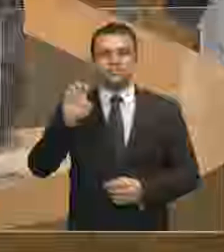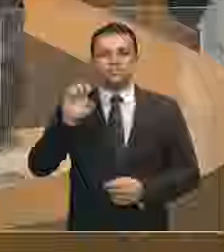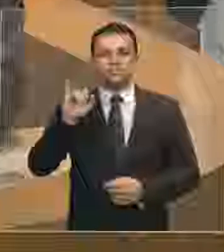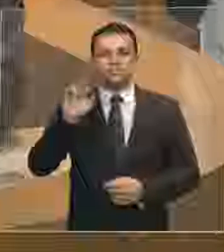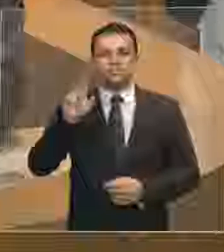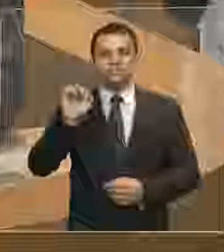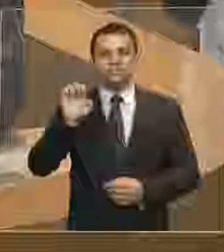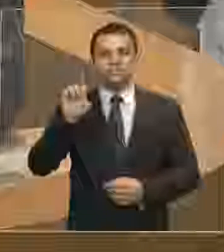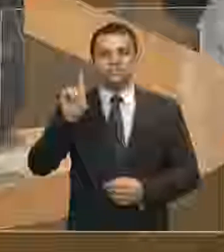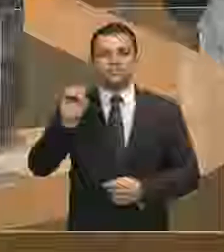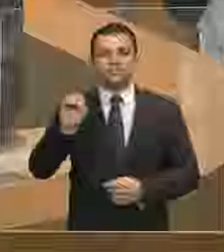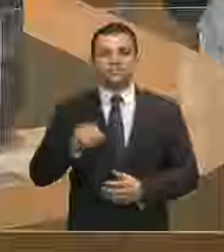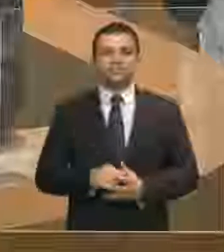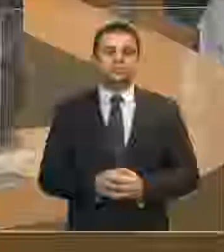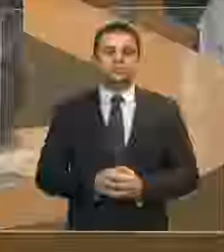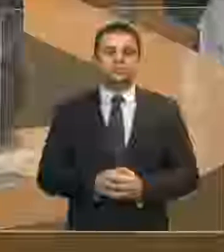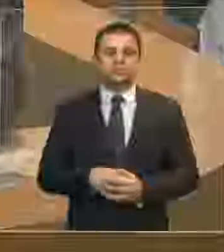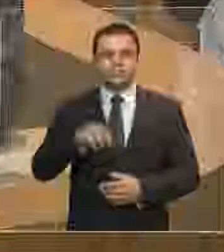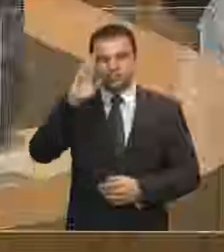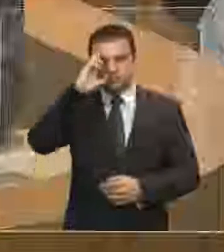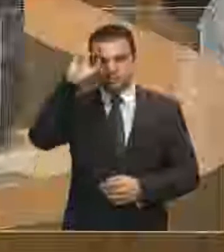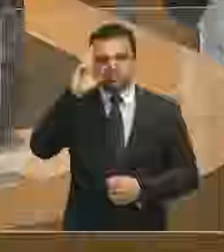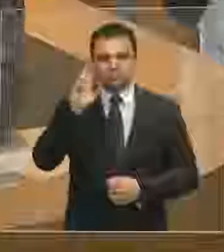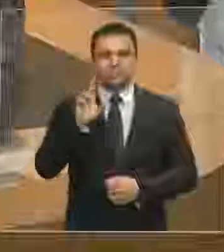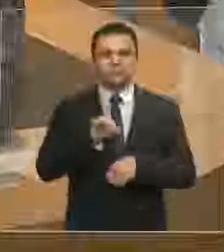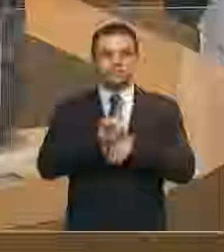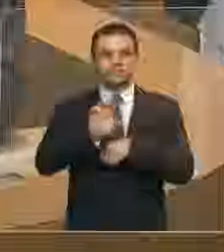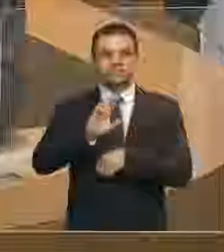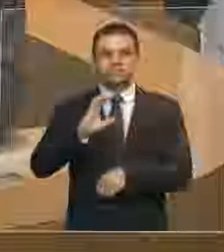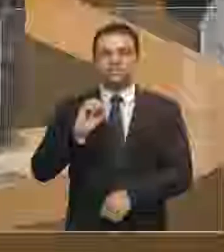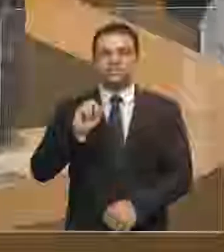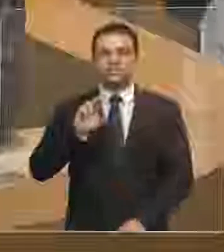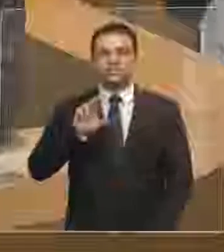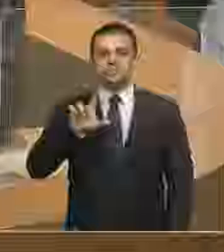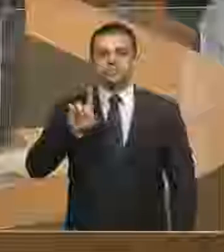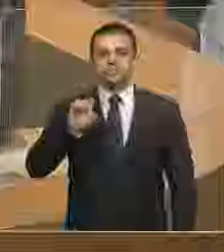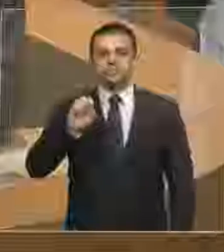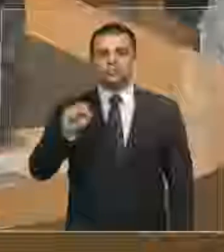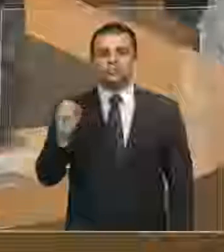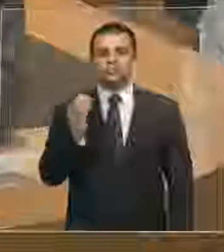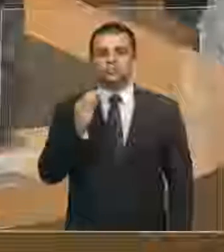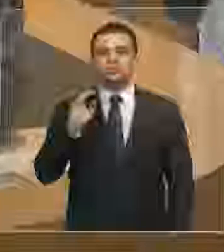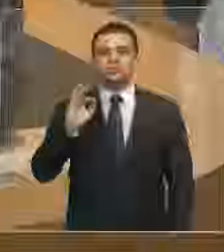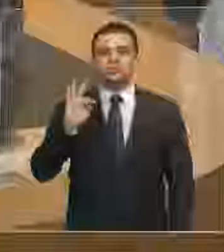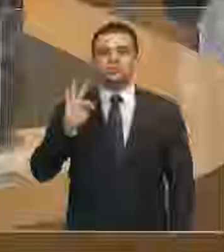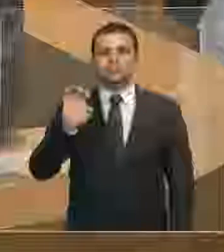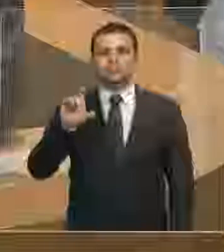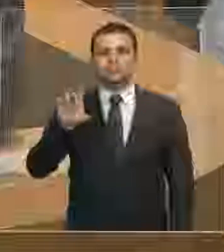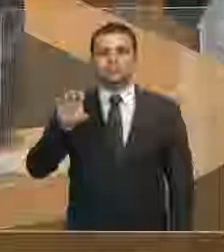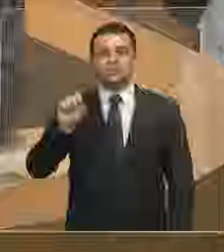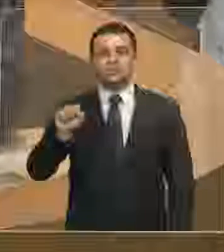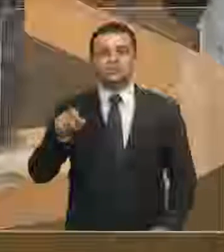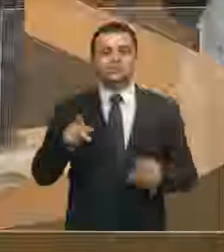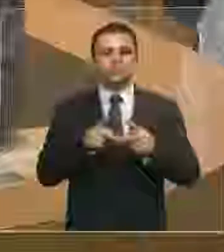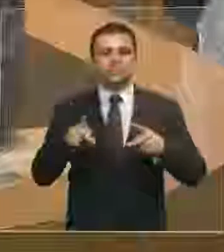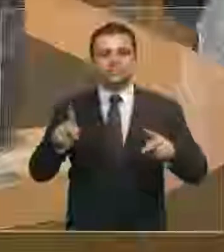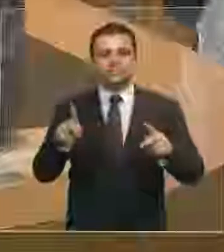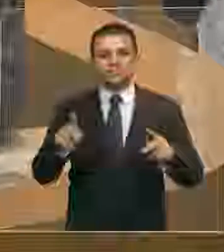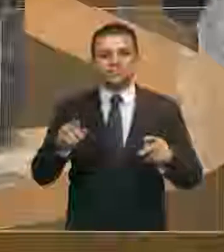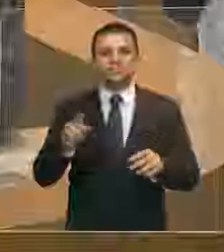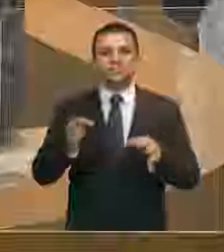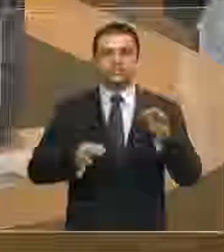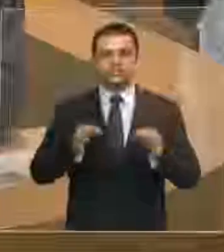Excelentíssimo senhor Dr. Carlos Henrique Brasil Teles de Menezes, promotor de